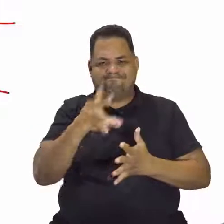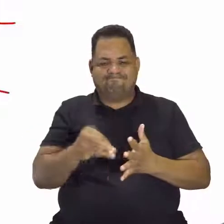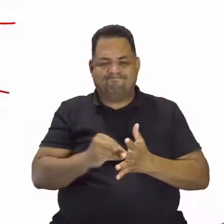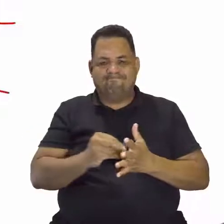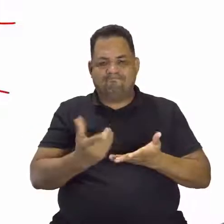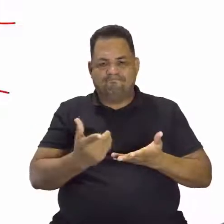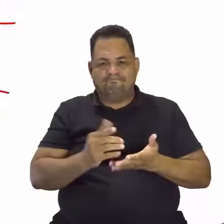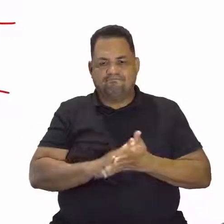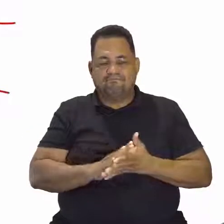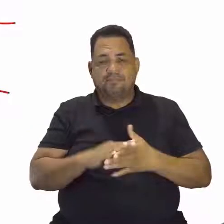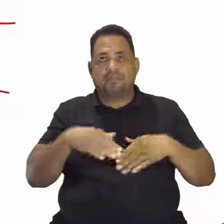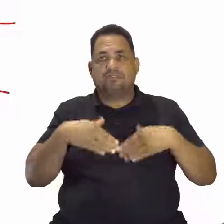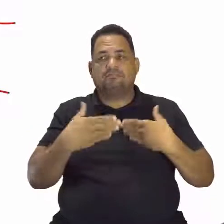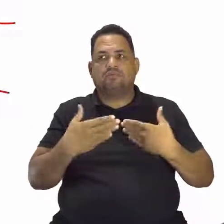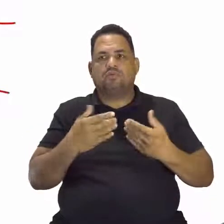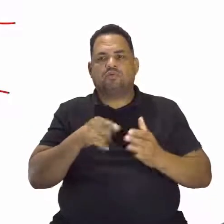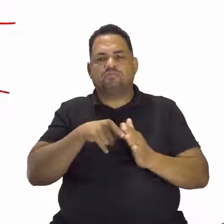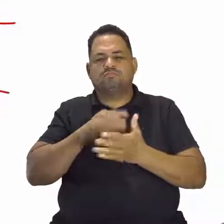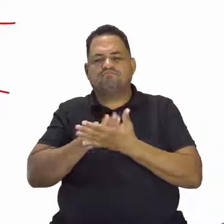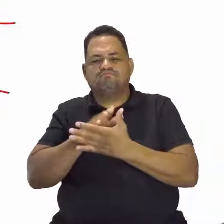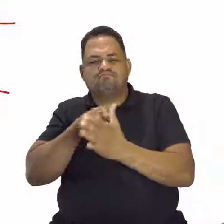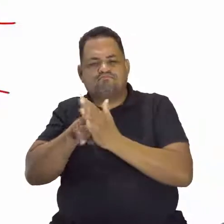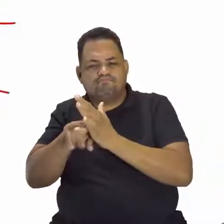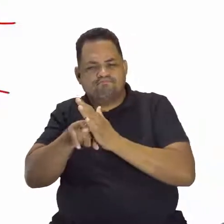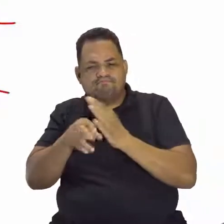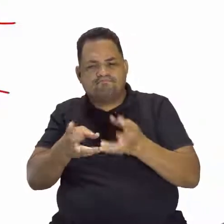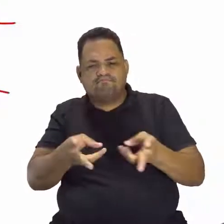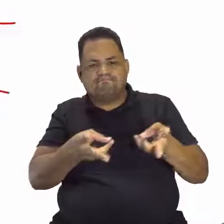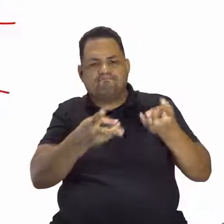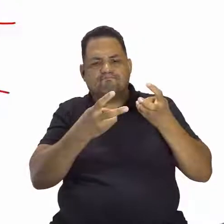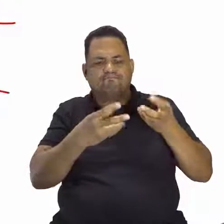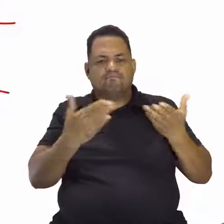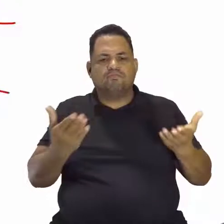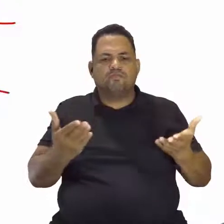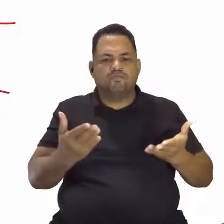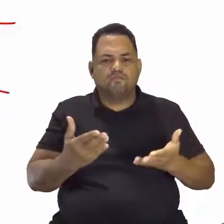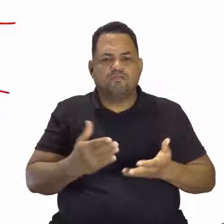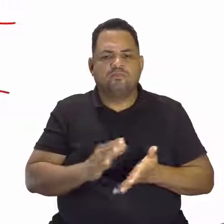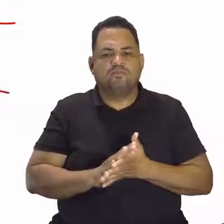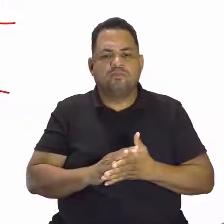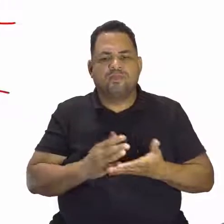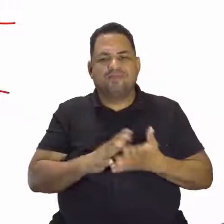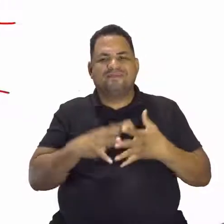quando estuda, gente, a gente percebe o quanto